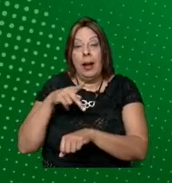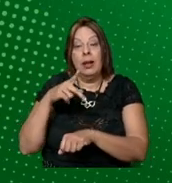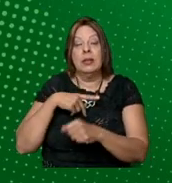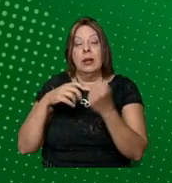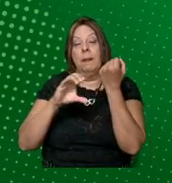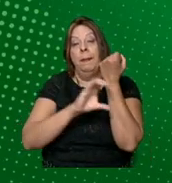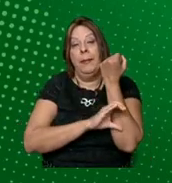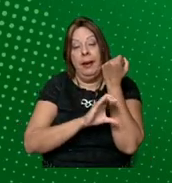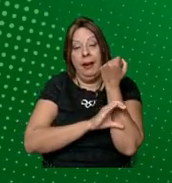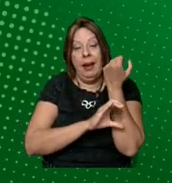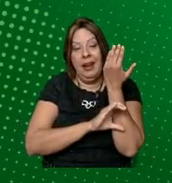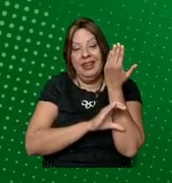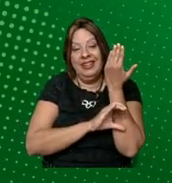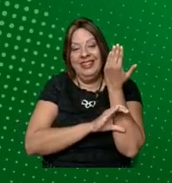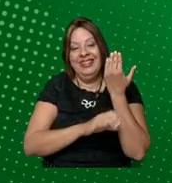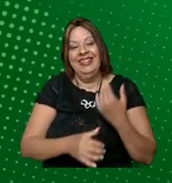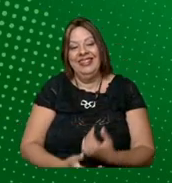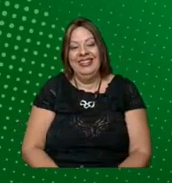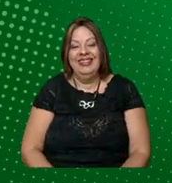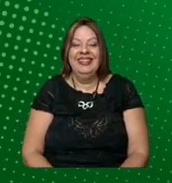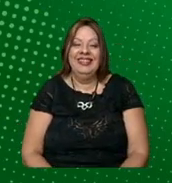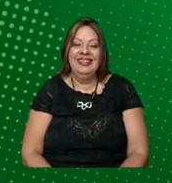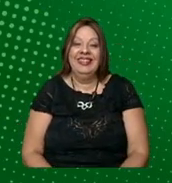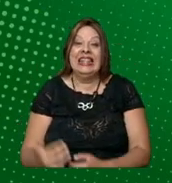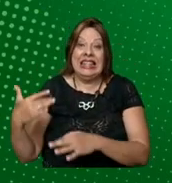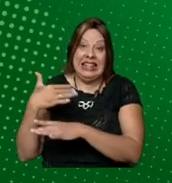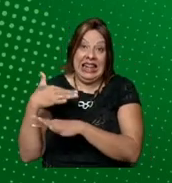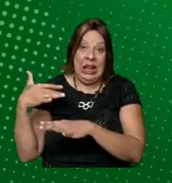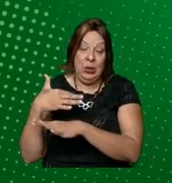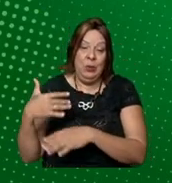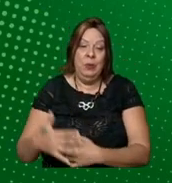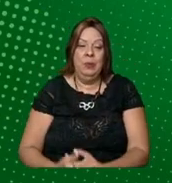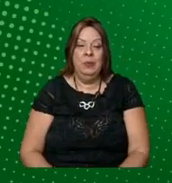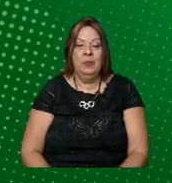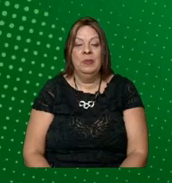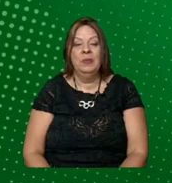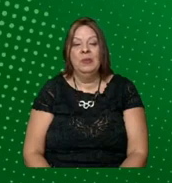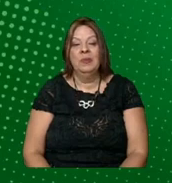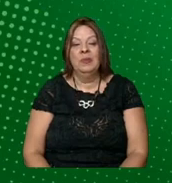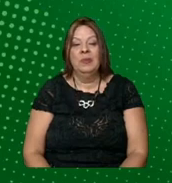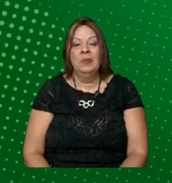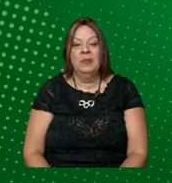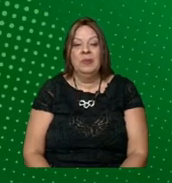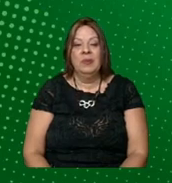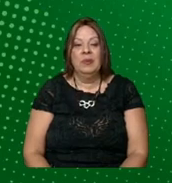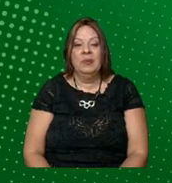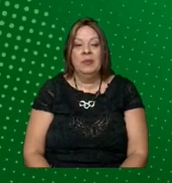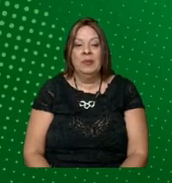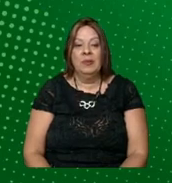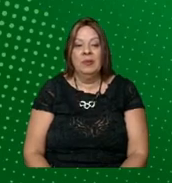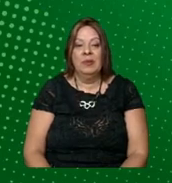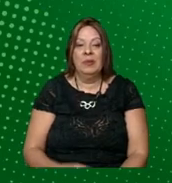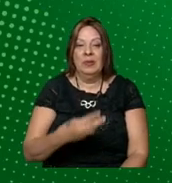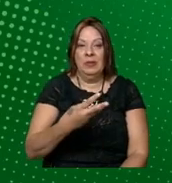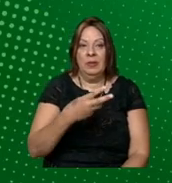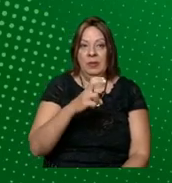ela que faz parte da turma da Regional Centro. Parabéns, Janessi. Levou R$500, hein? Muito